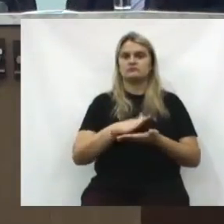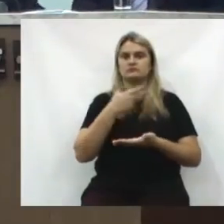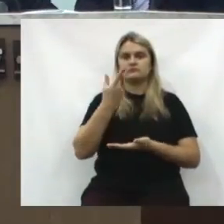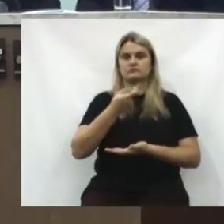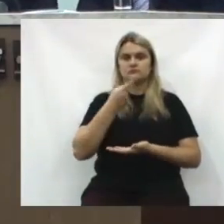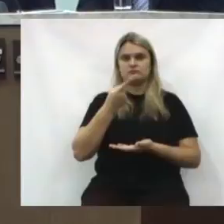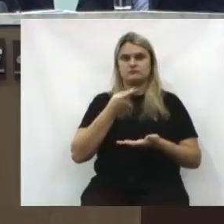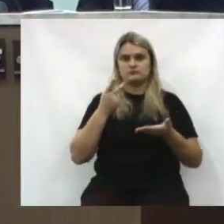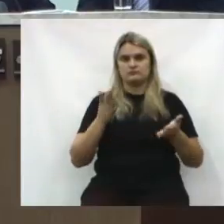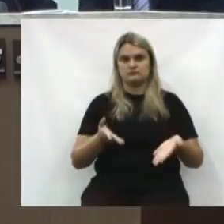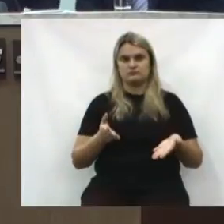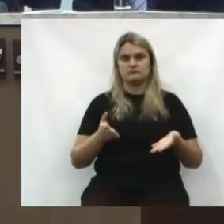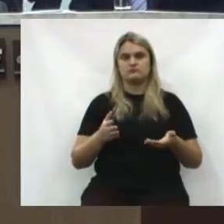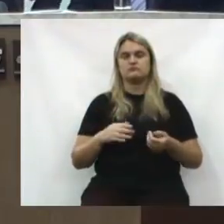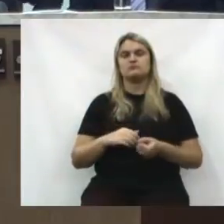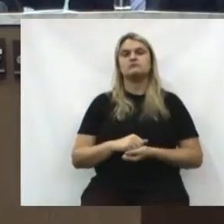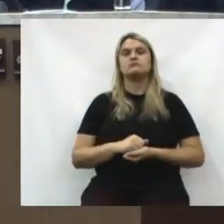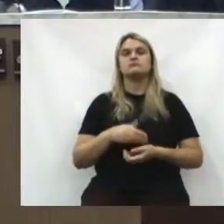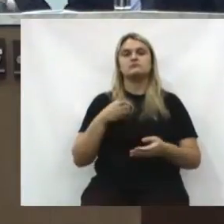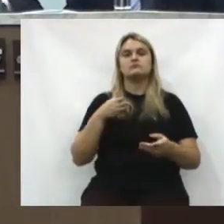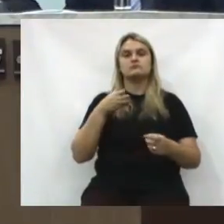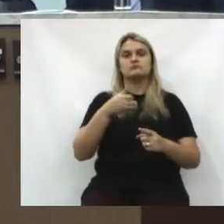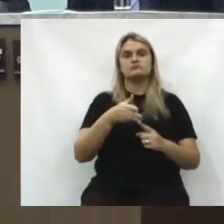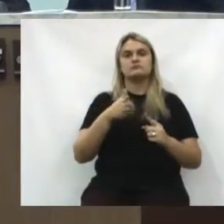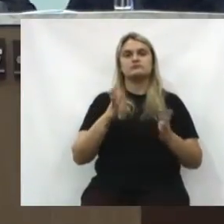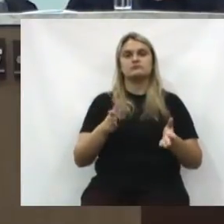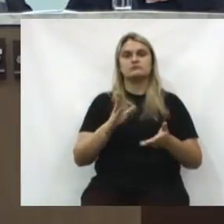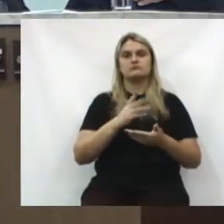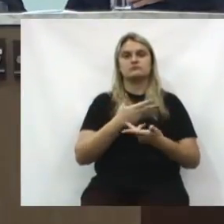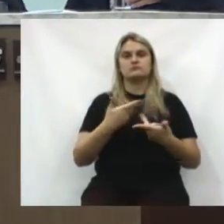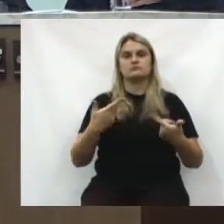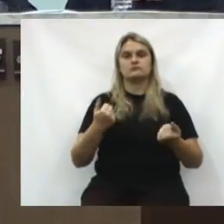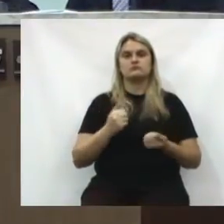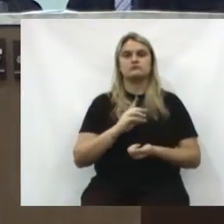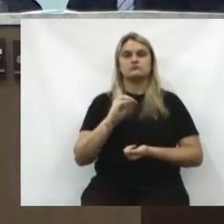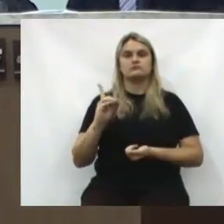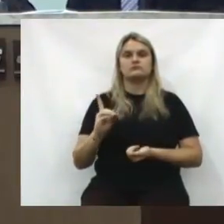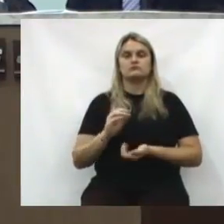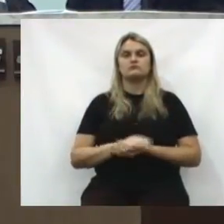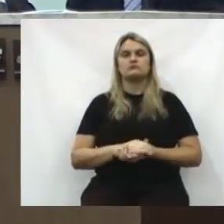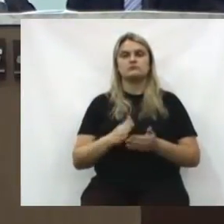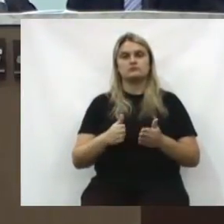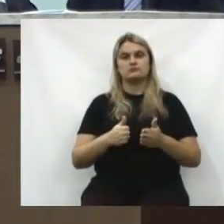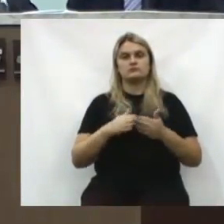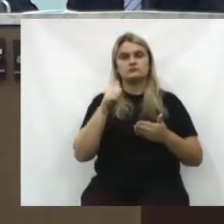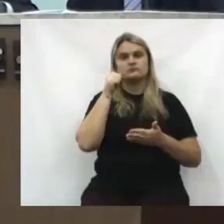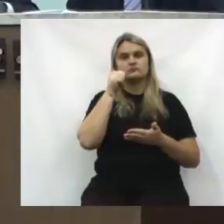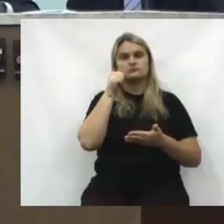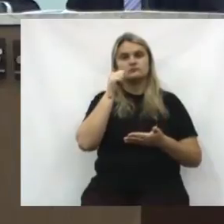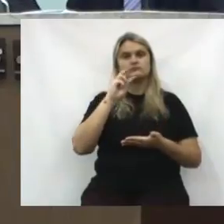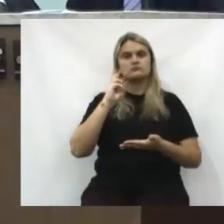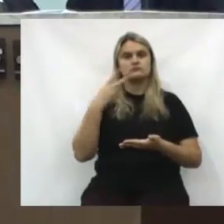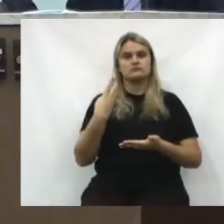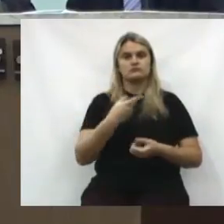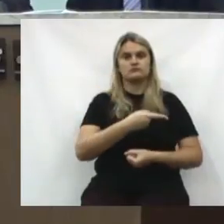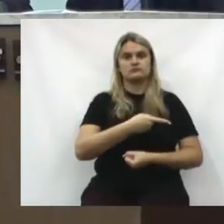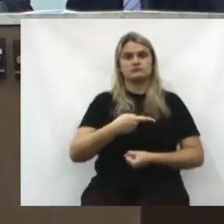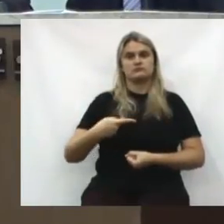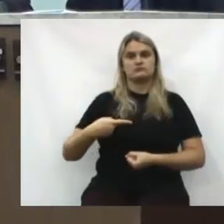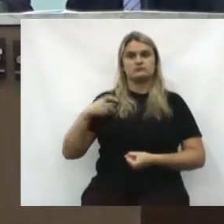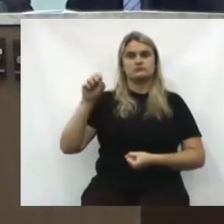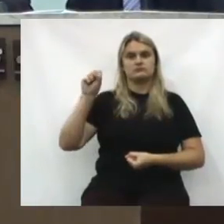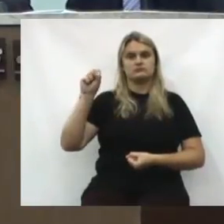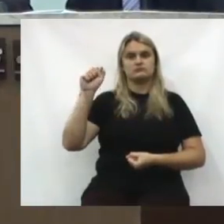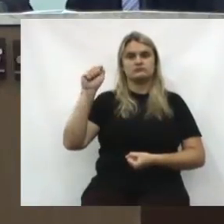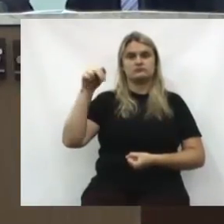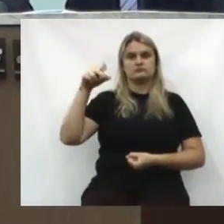Não havendo mais inscrição para a tribuna, então passamos de imediato à ordem do dia. Solicito a vereadora